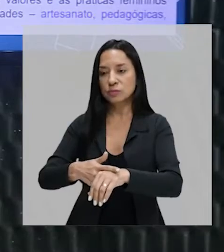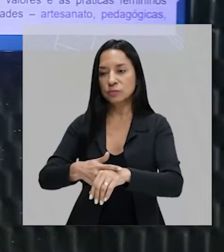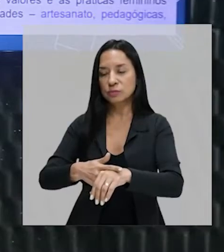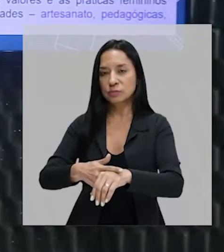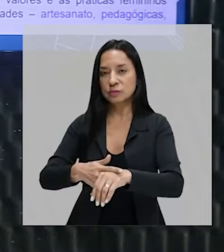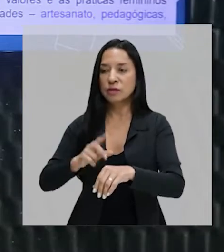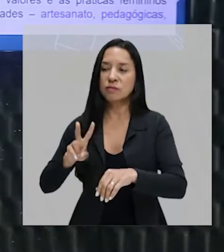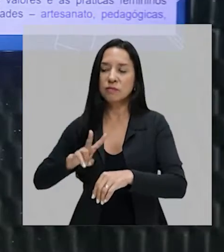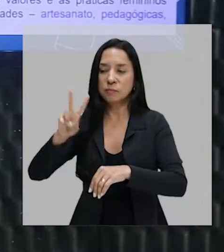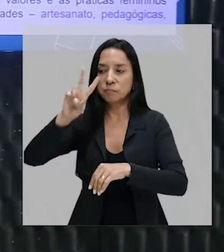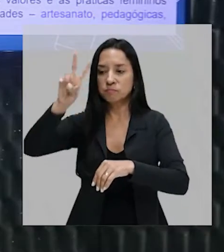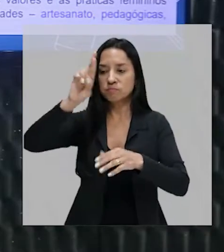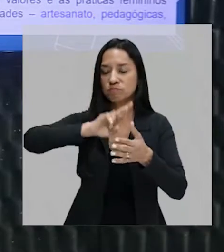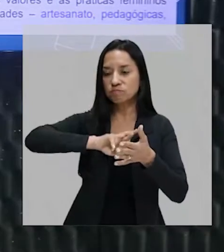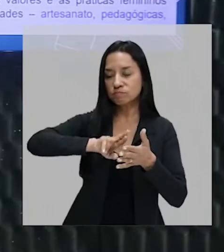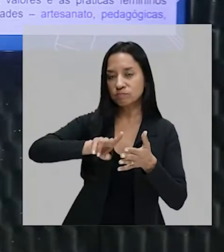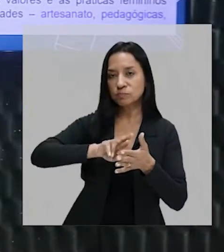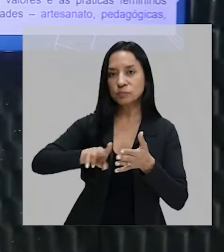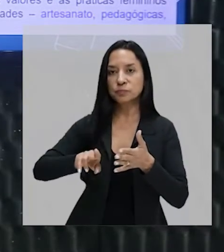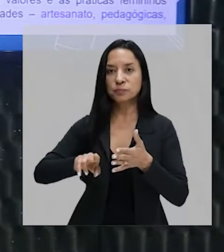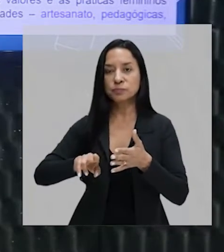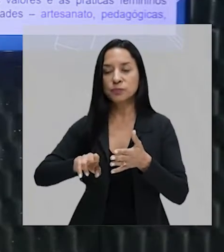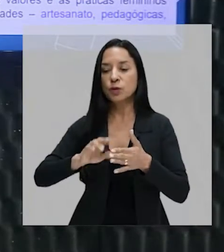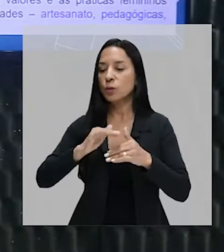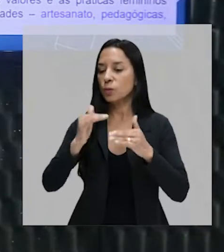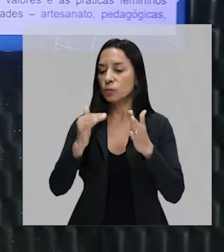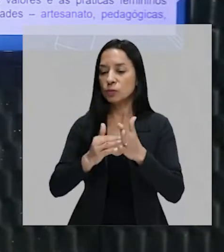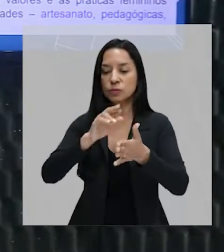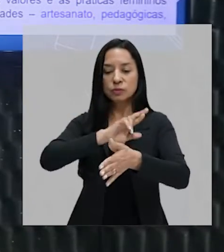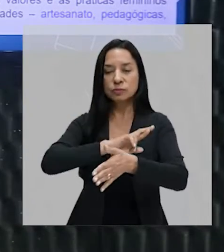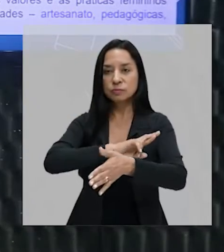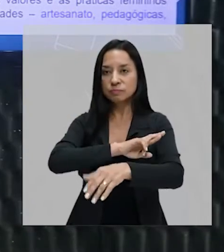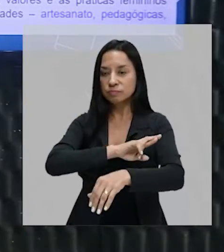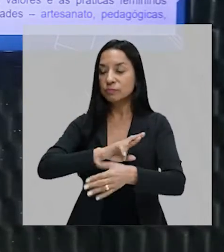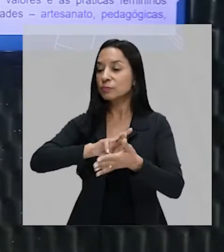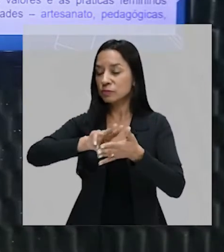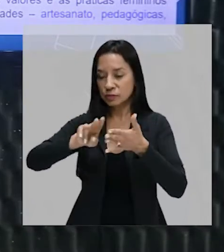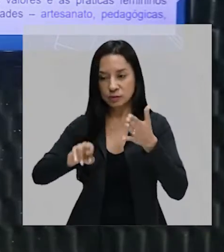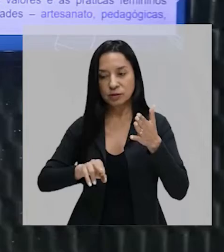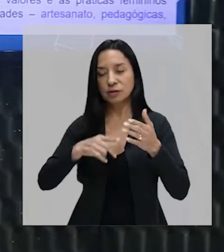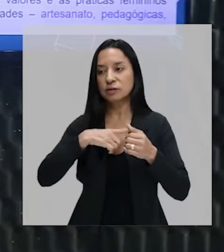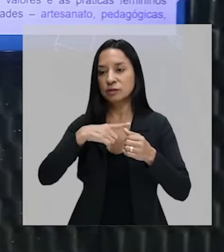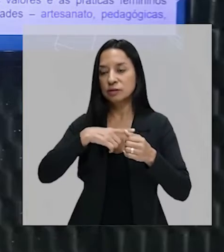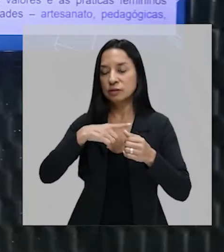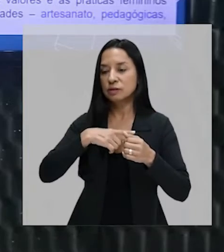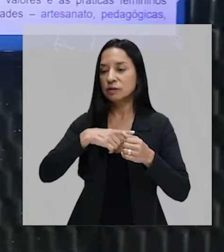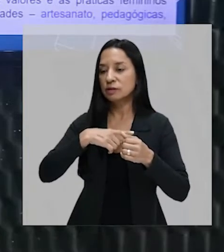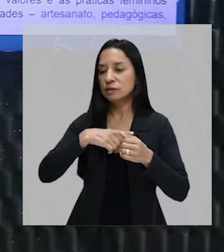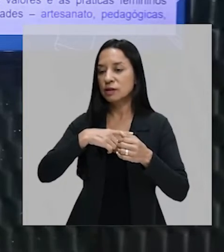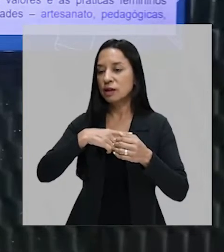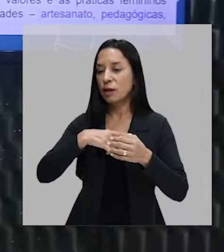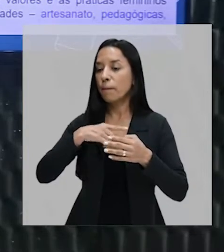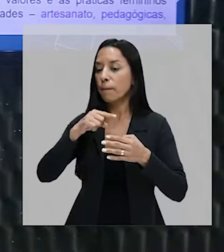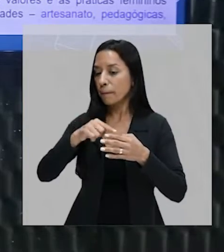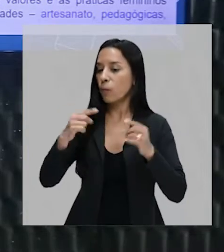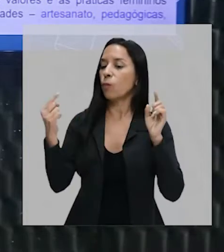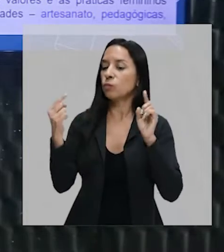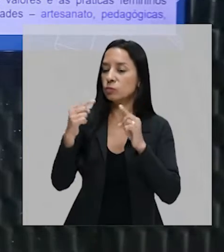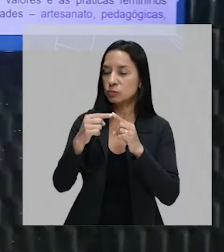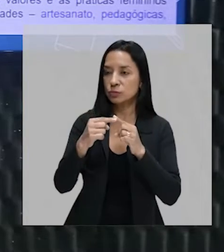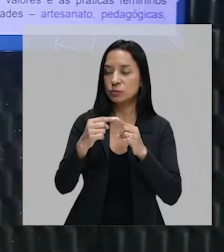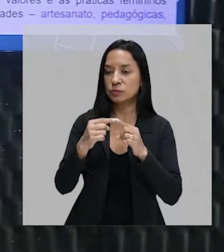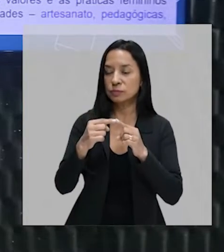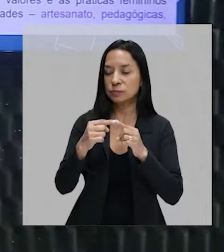usados alguns valores diferente apesar de toda essa diversidade mas existem pontos comuns